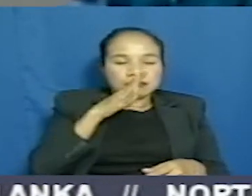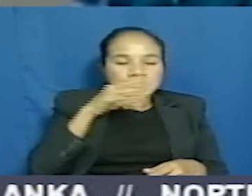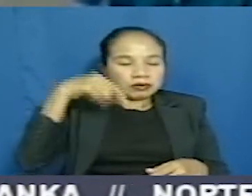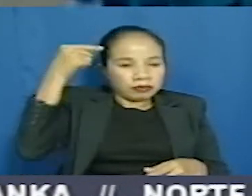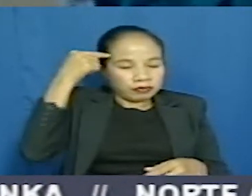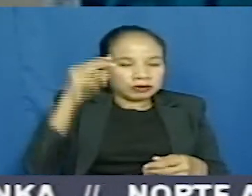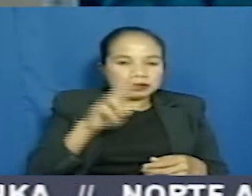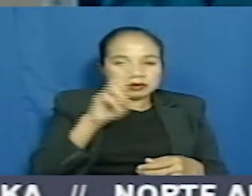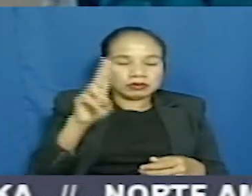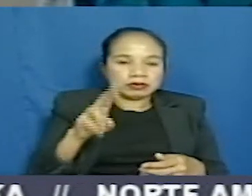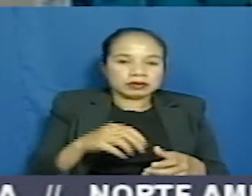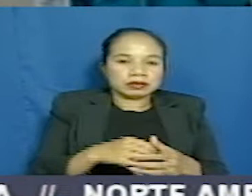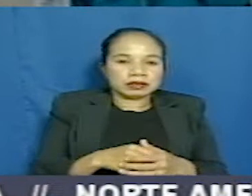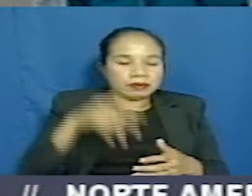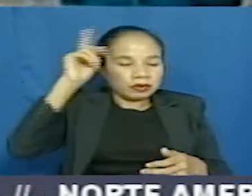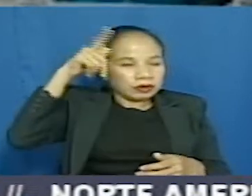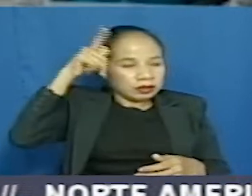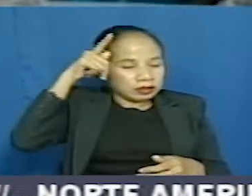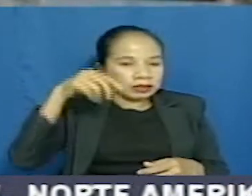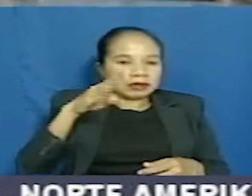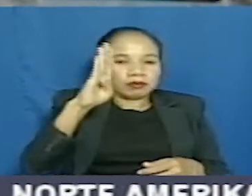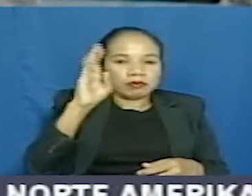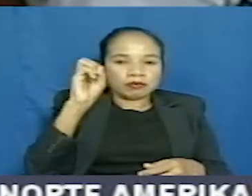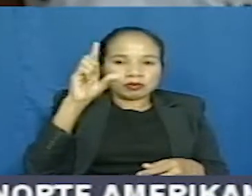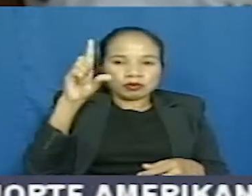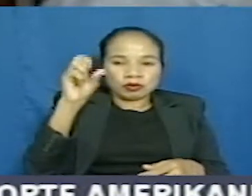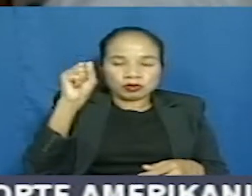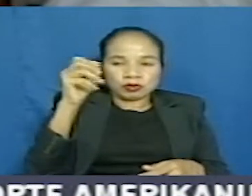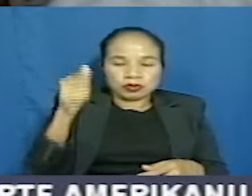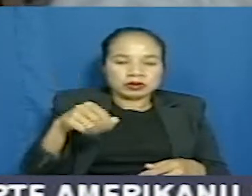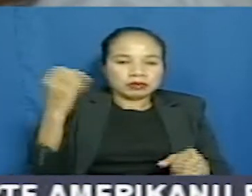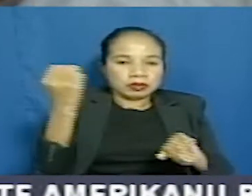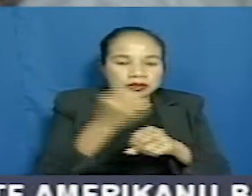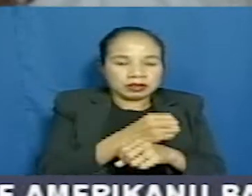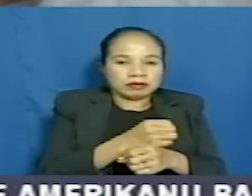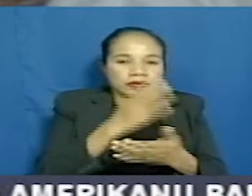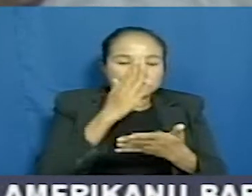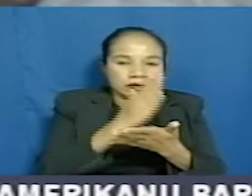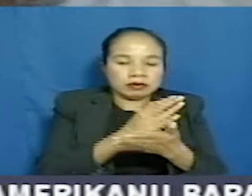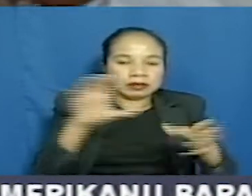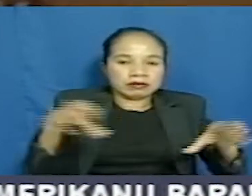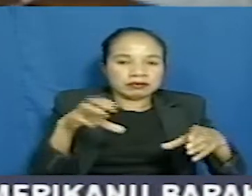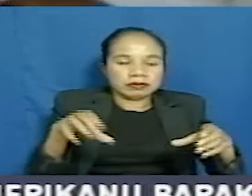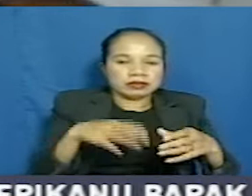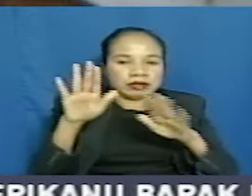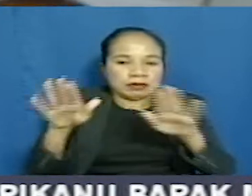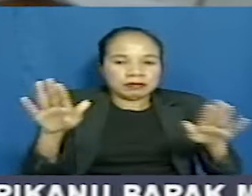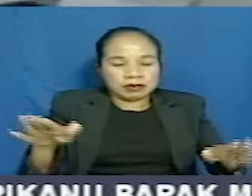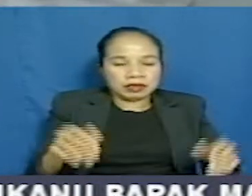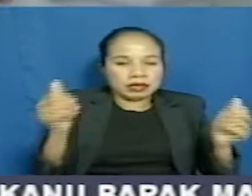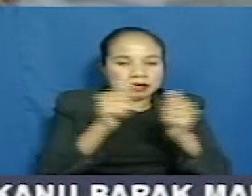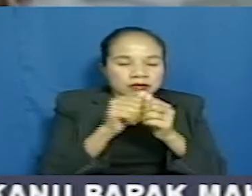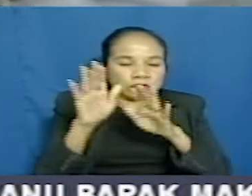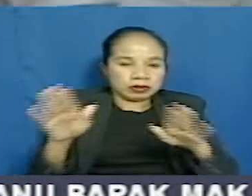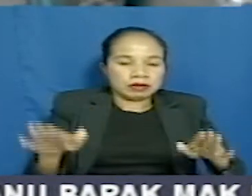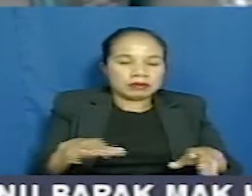Governo se investe para reforma política Bolsa da Mãe, objetivo ato combate ao trabalho infantil. A foi na Muto